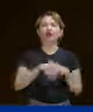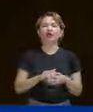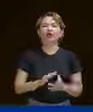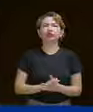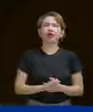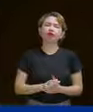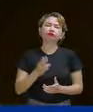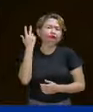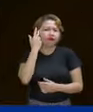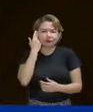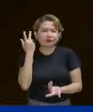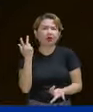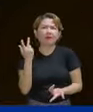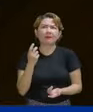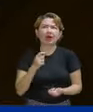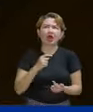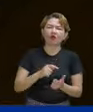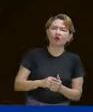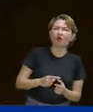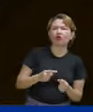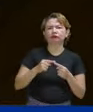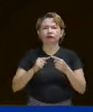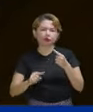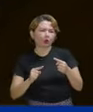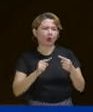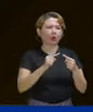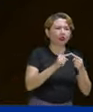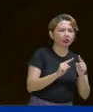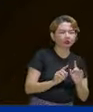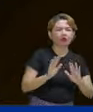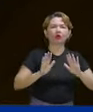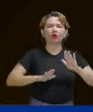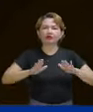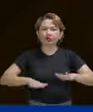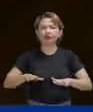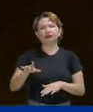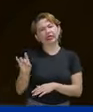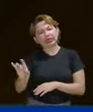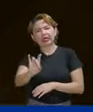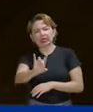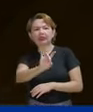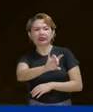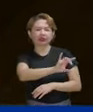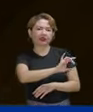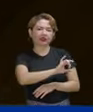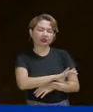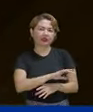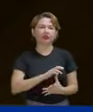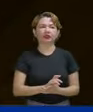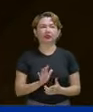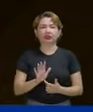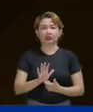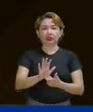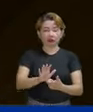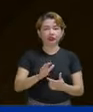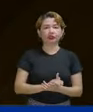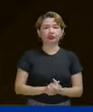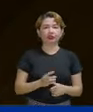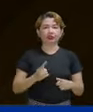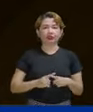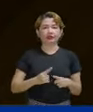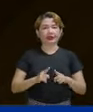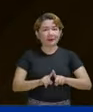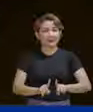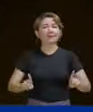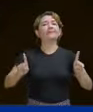haja divergência entre argumentações expostas em cada voto proferido individualmente, situação evidenciada na espécie, mas